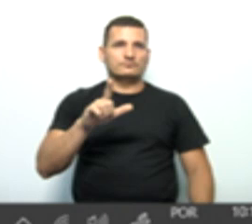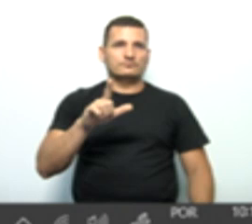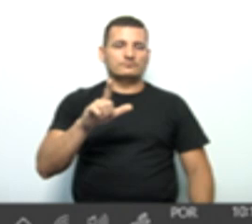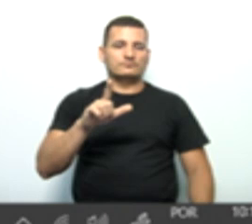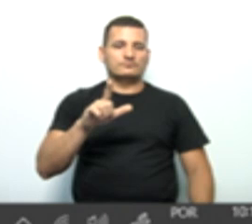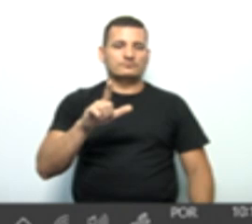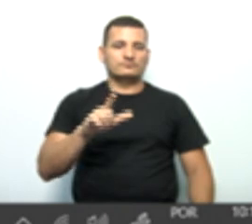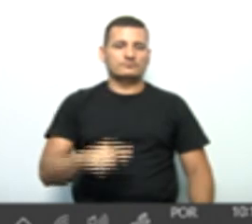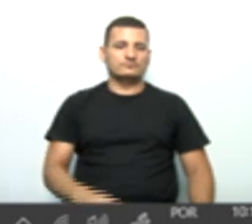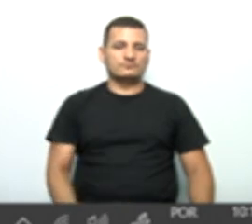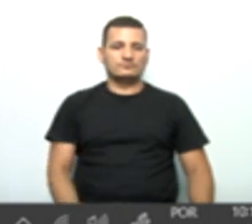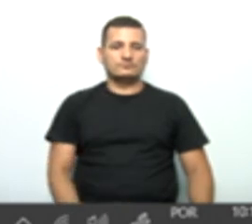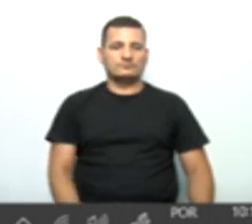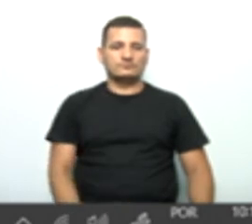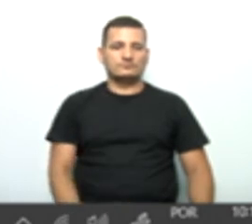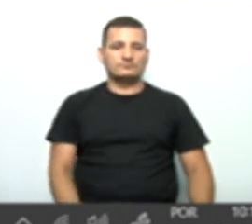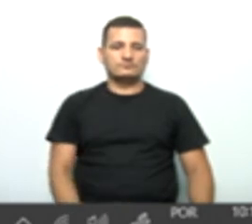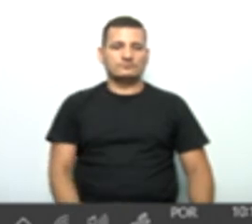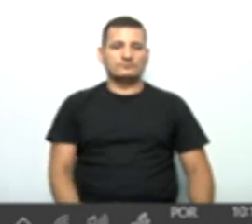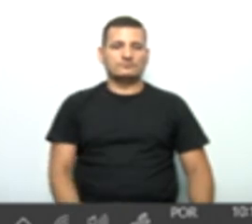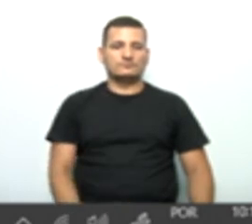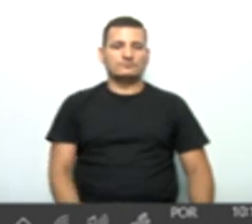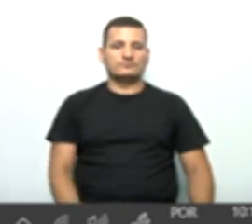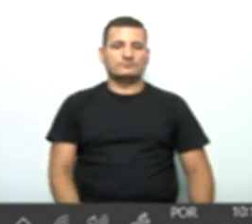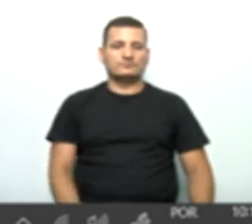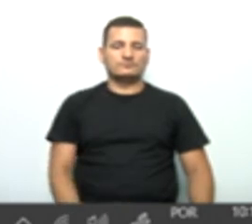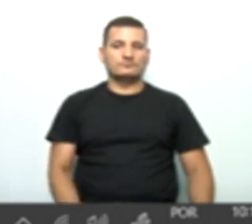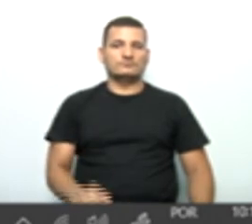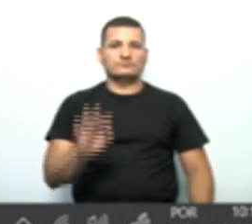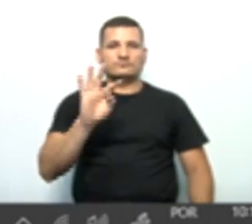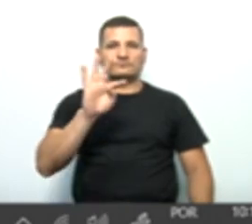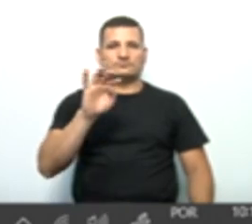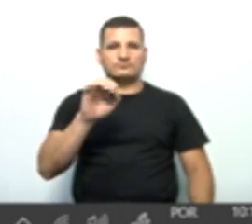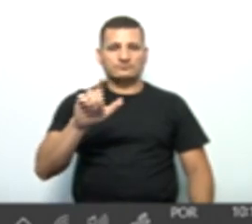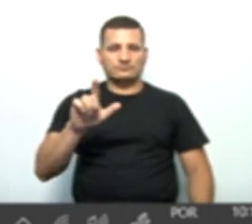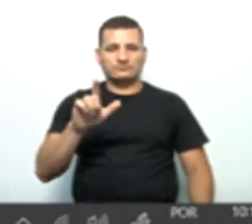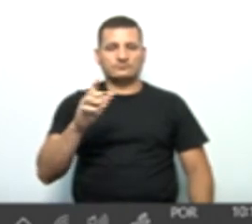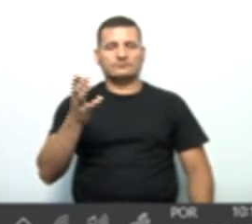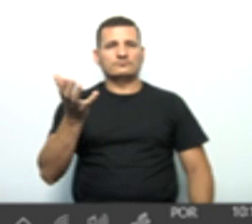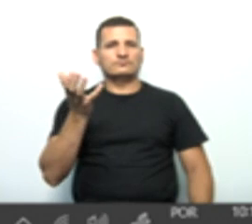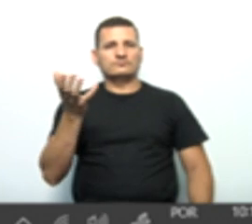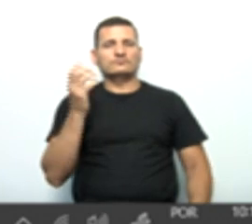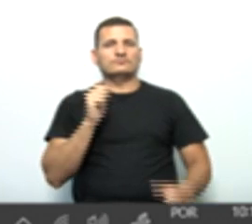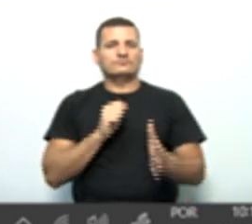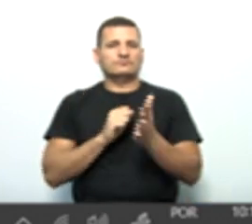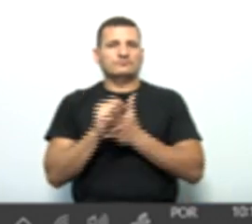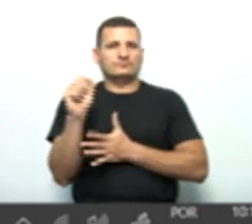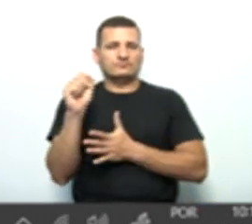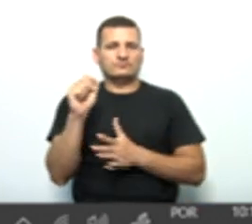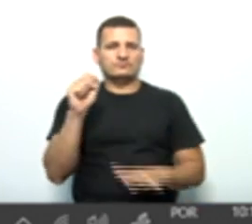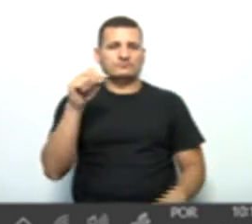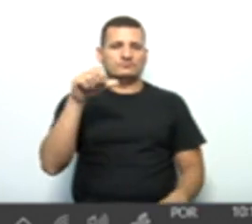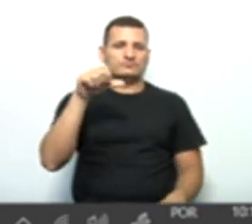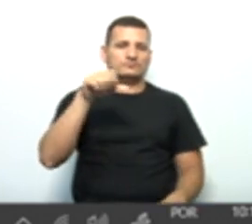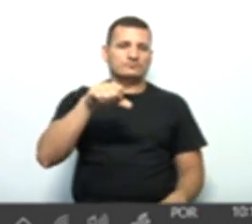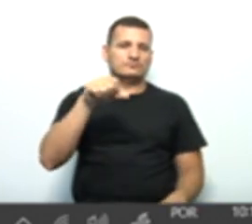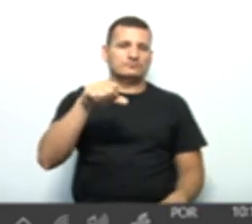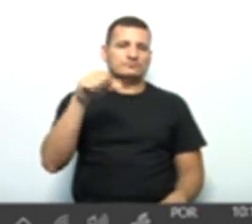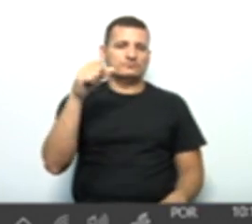Vamos botar tel. Eu quero que ele delete o 992